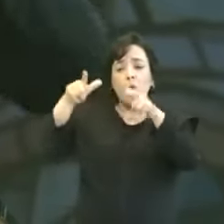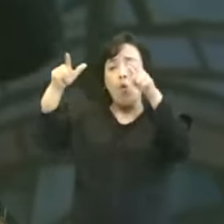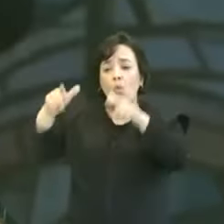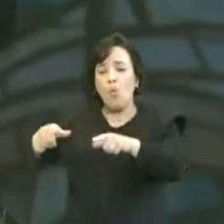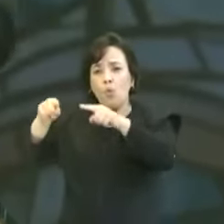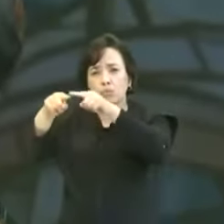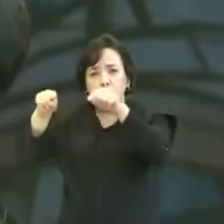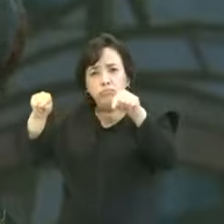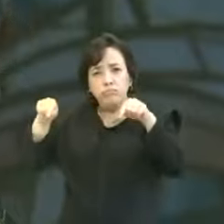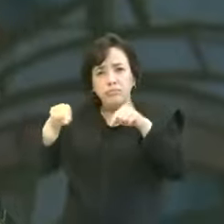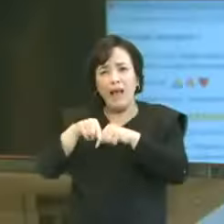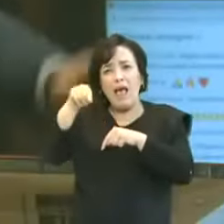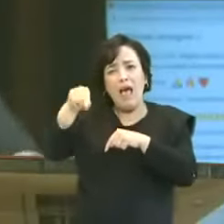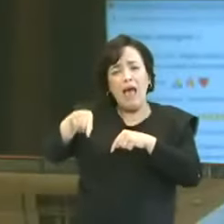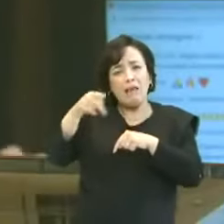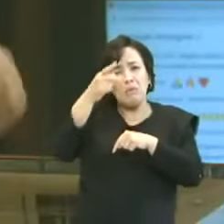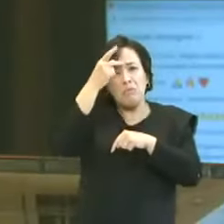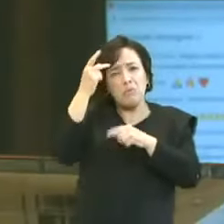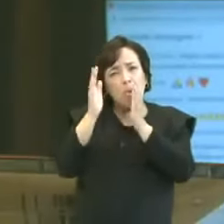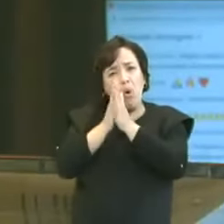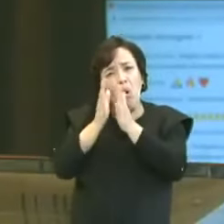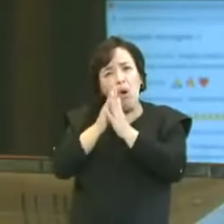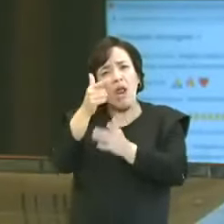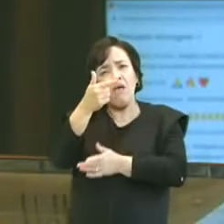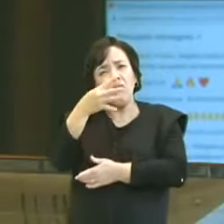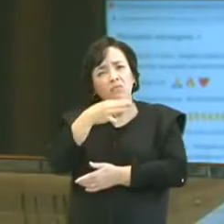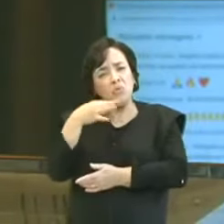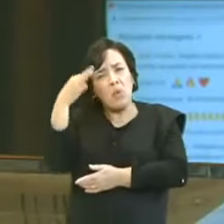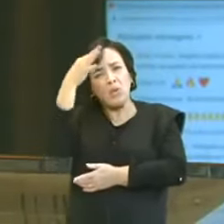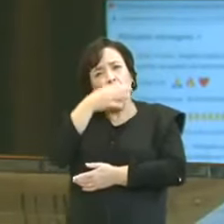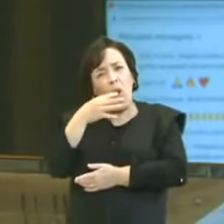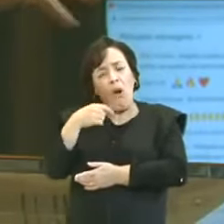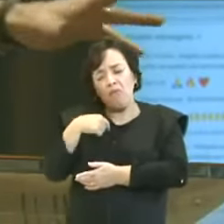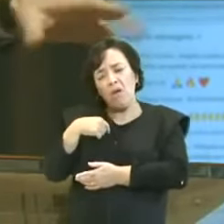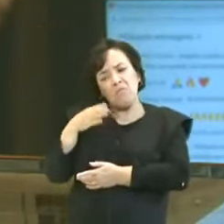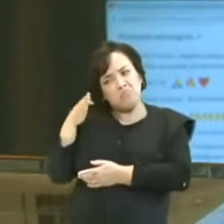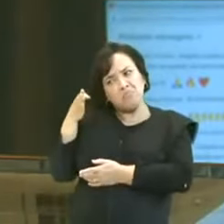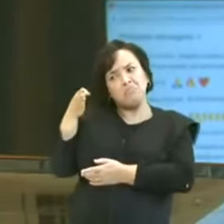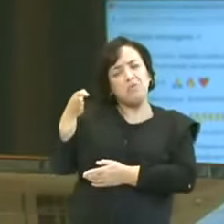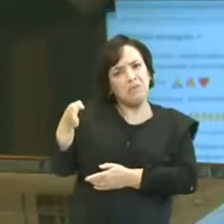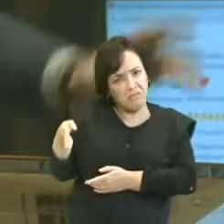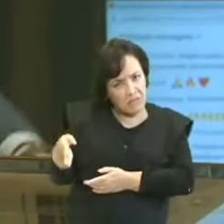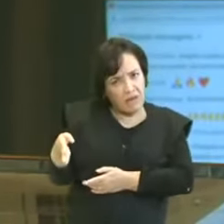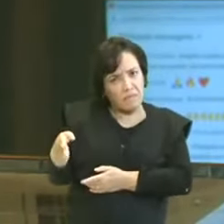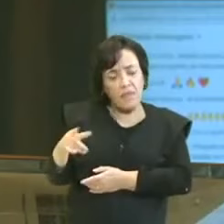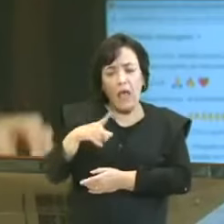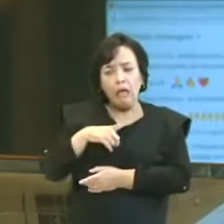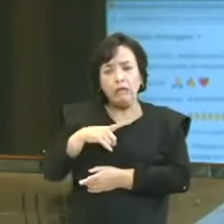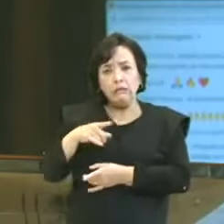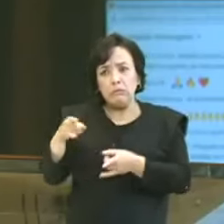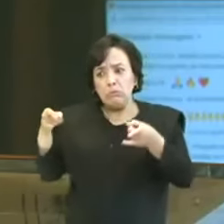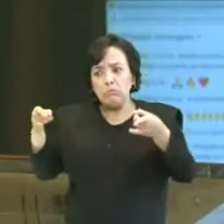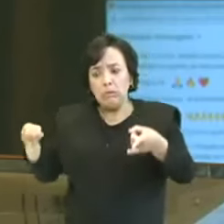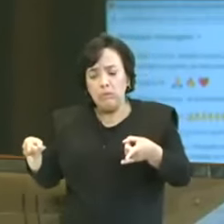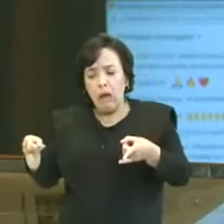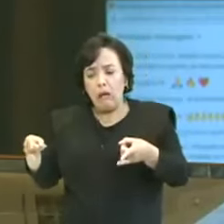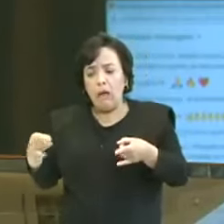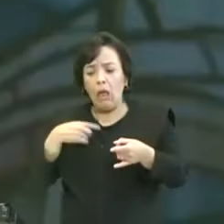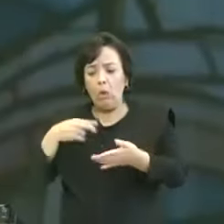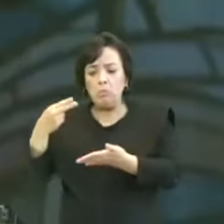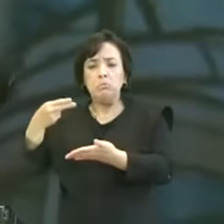oravam 24 horas. E eu entrei naquele lugar, me puseram numa maca lá e ficaram orando